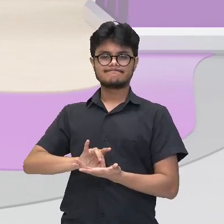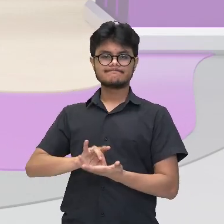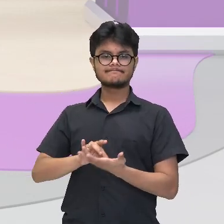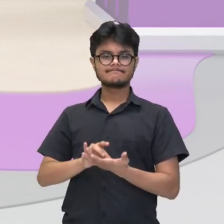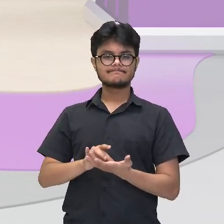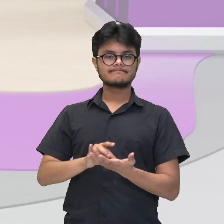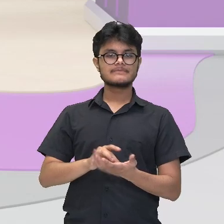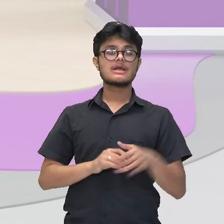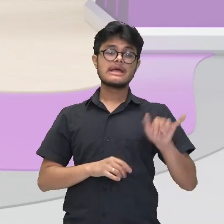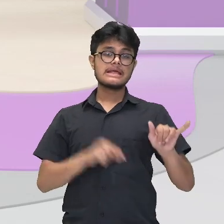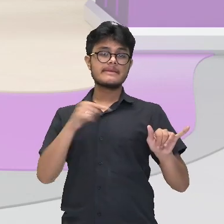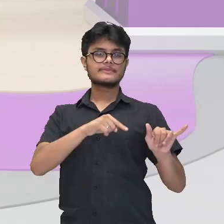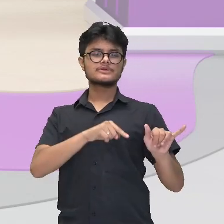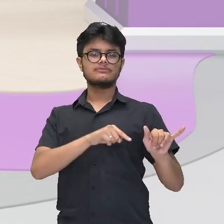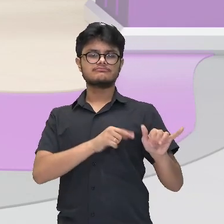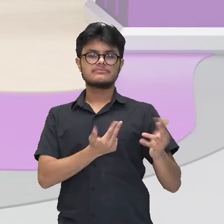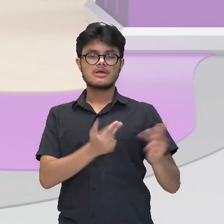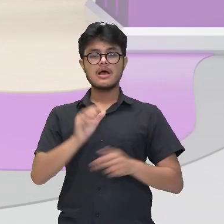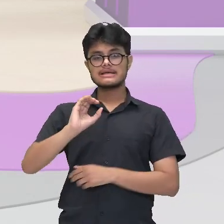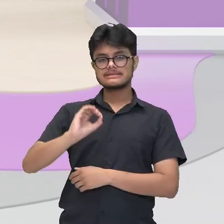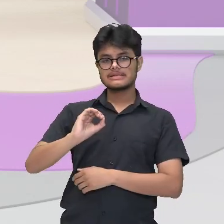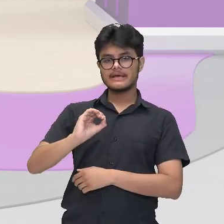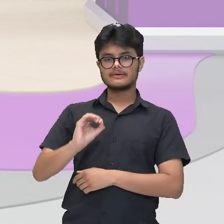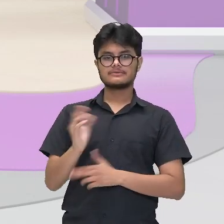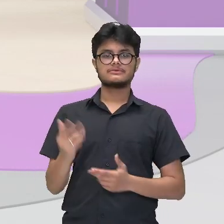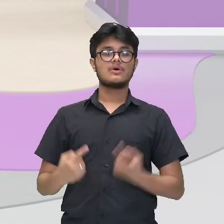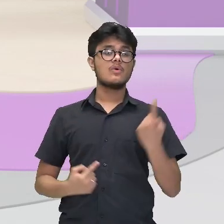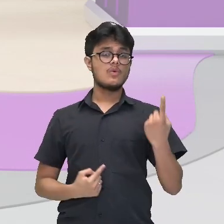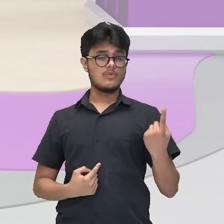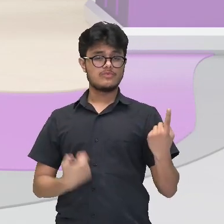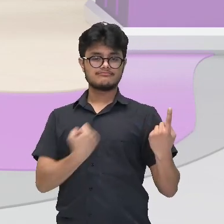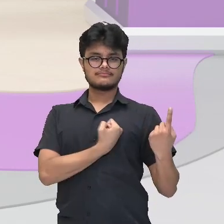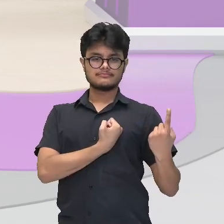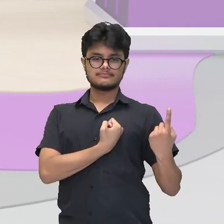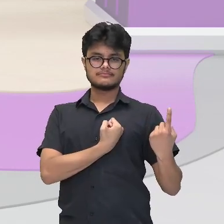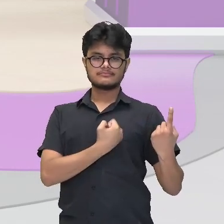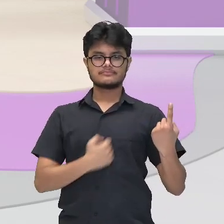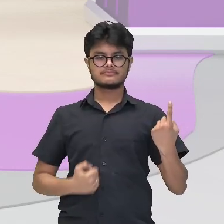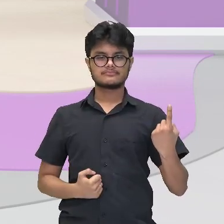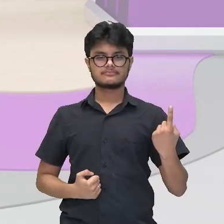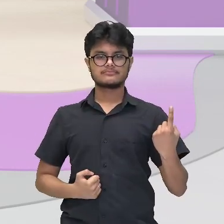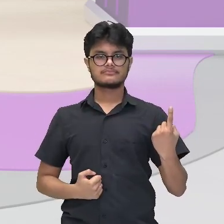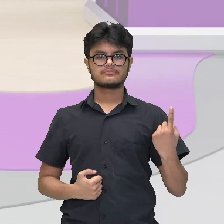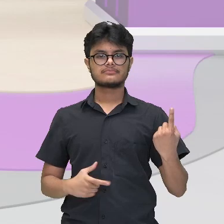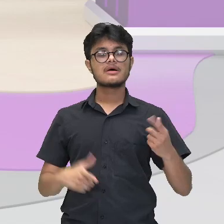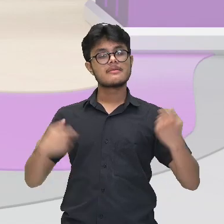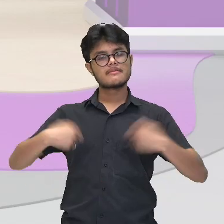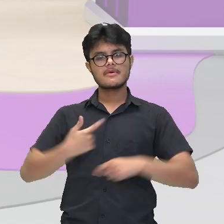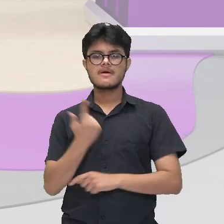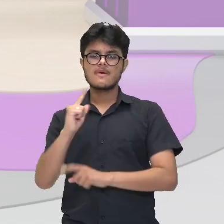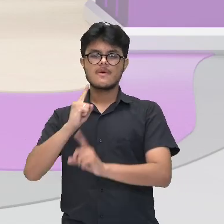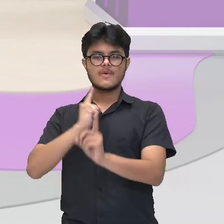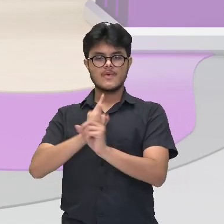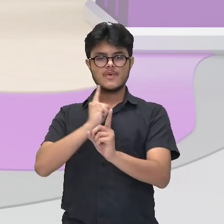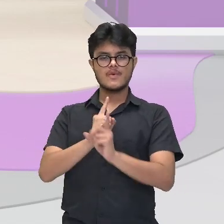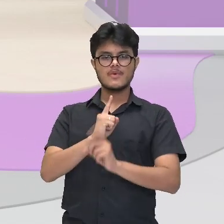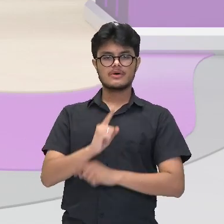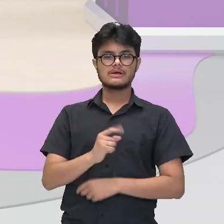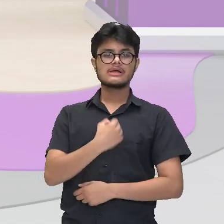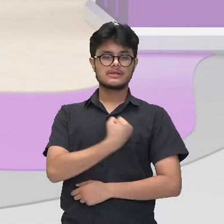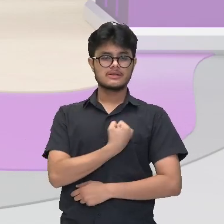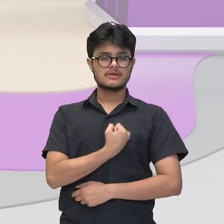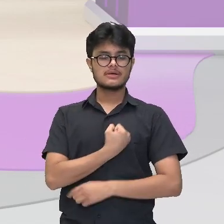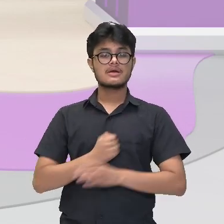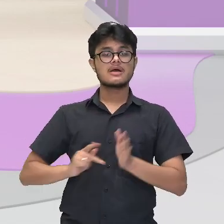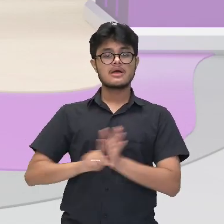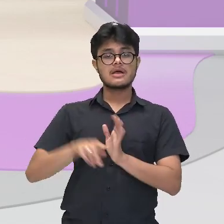deixar o y igual a 0. Então, só vai existir um valor na função afim. Você vai ter que encontrar esse único valor que vai